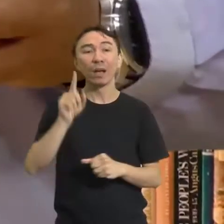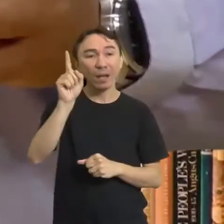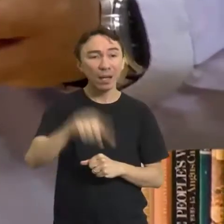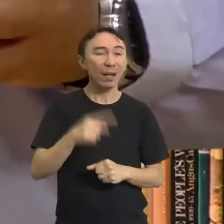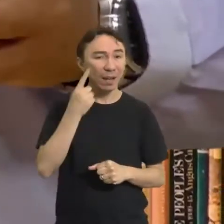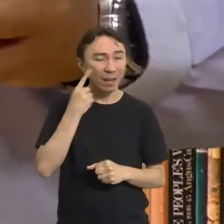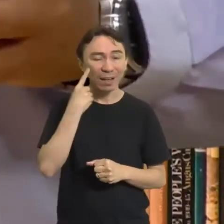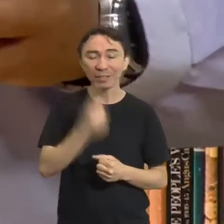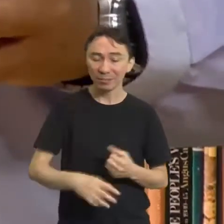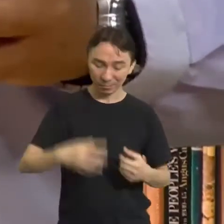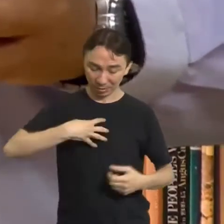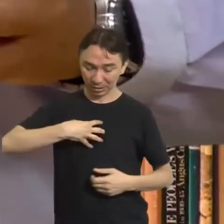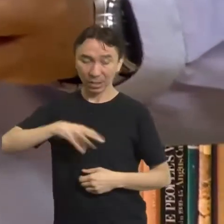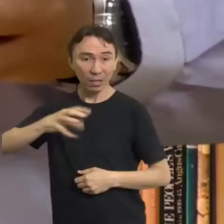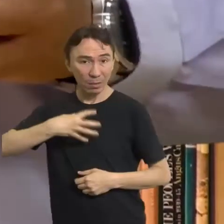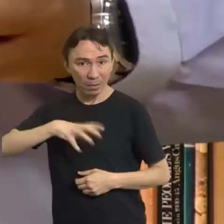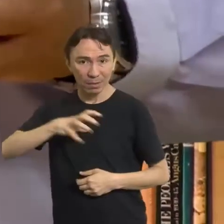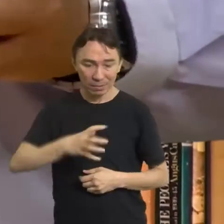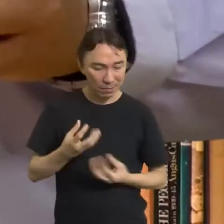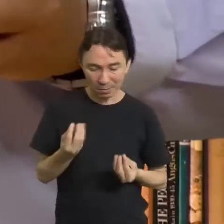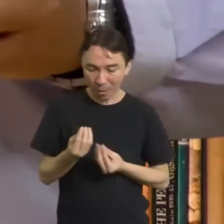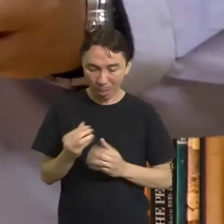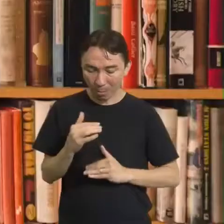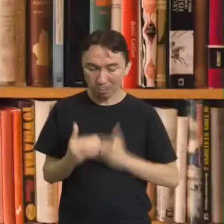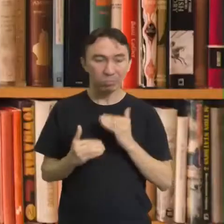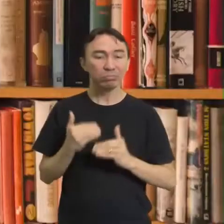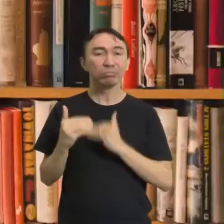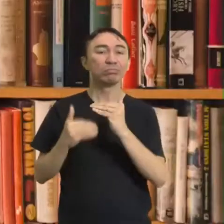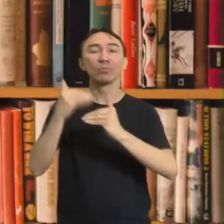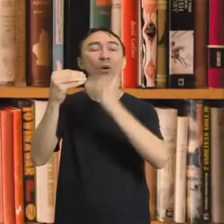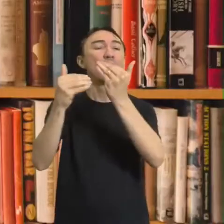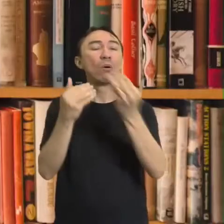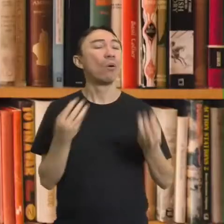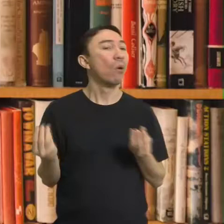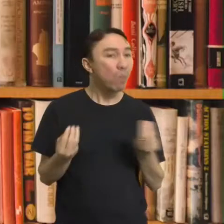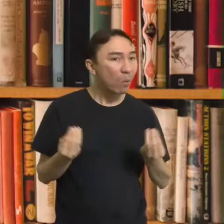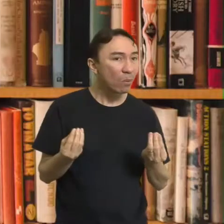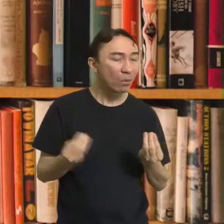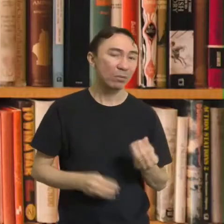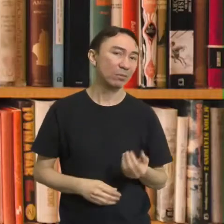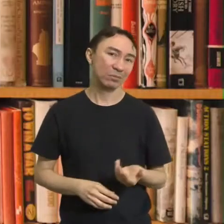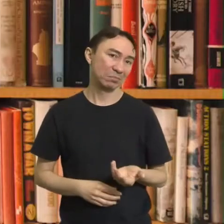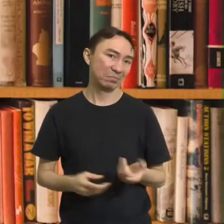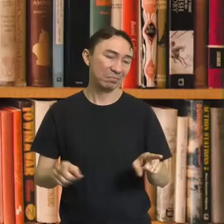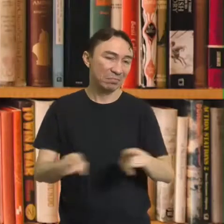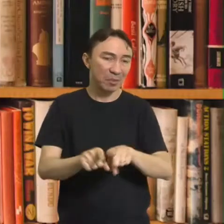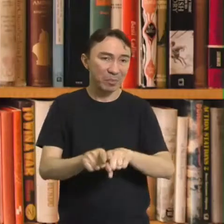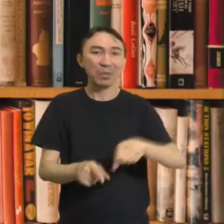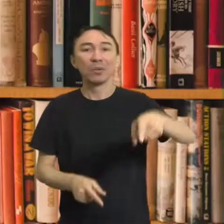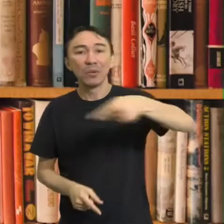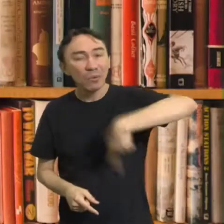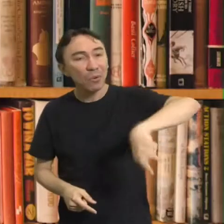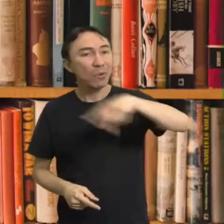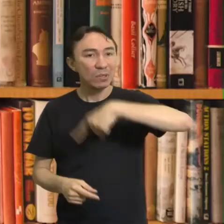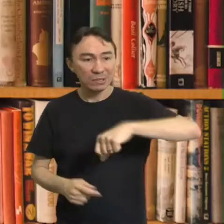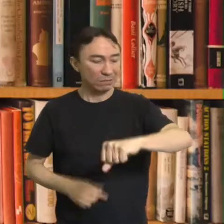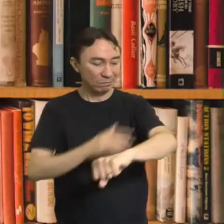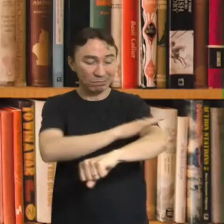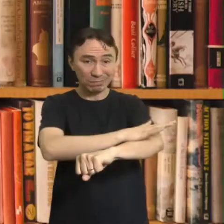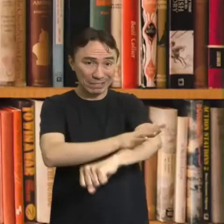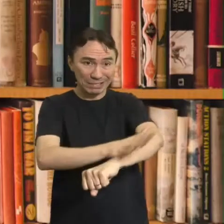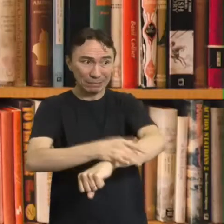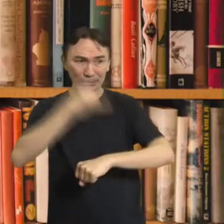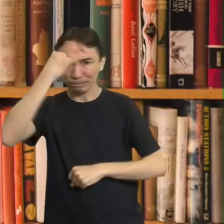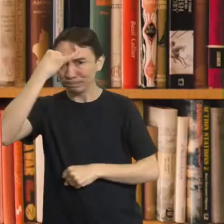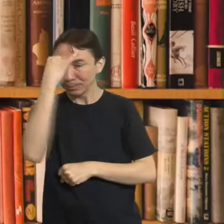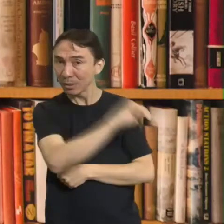da identidade e de como nós, enquanto agentes, combatentes do racismo, podemos nos